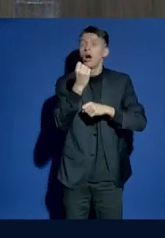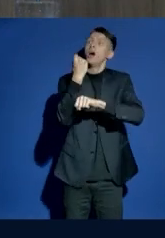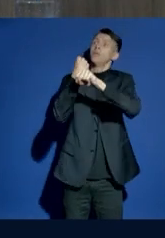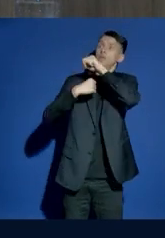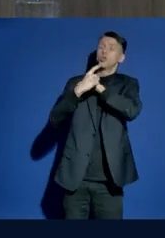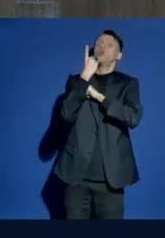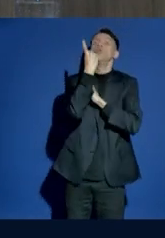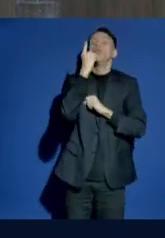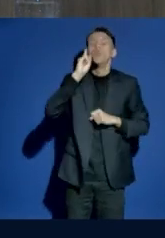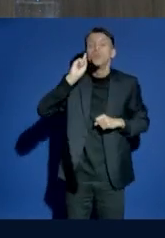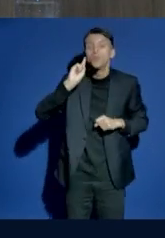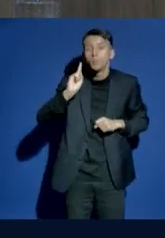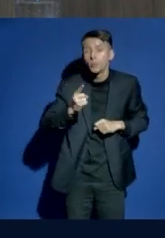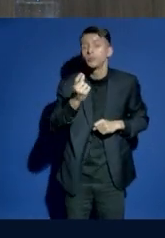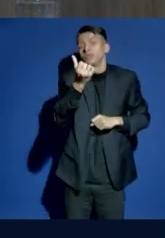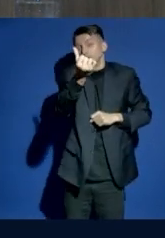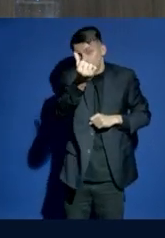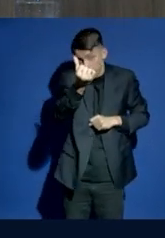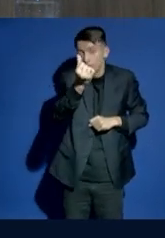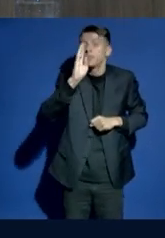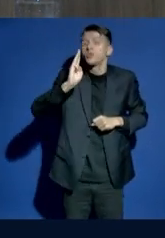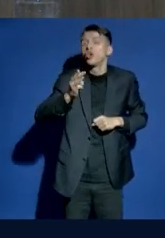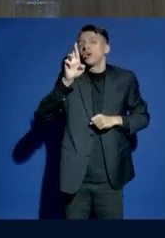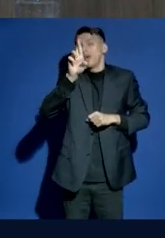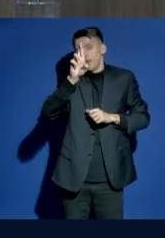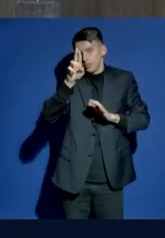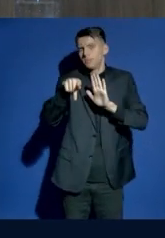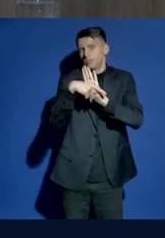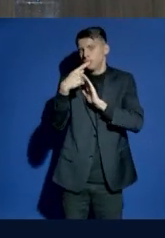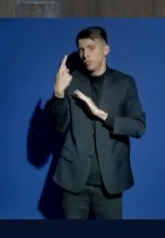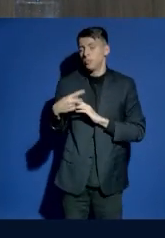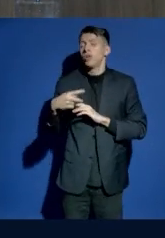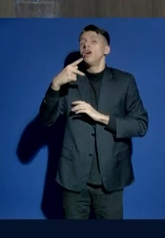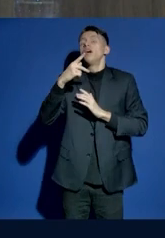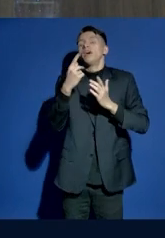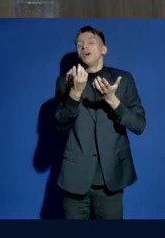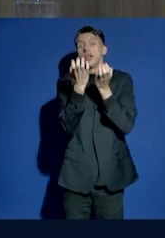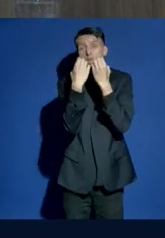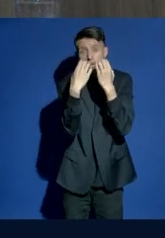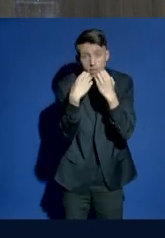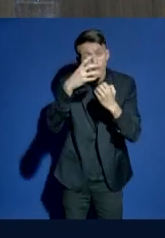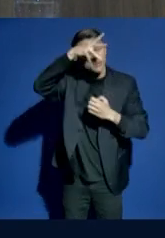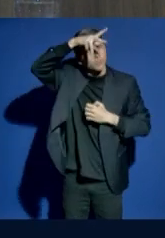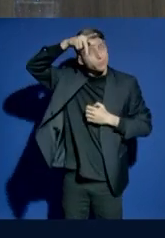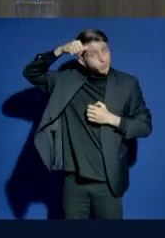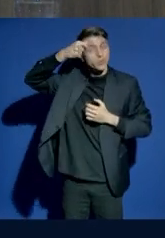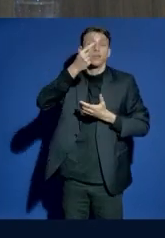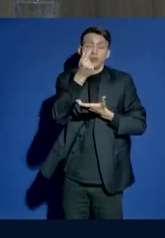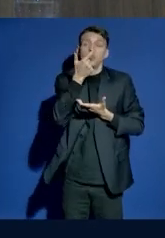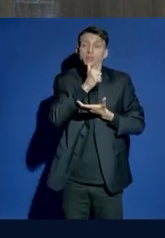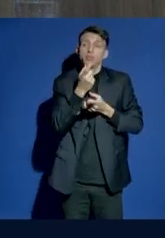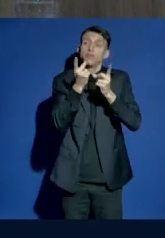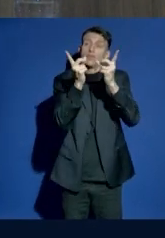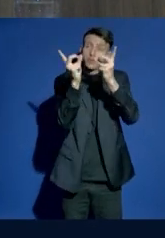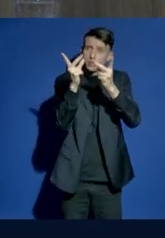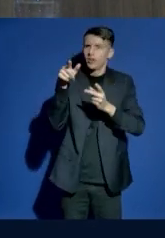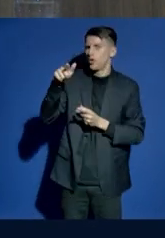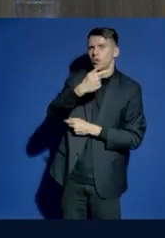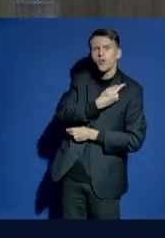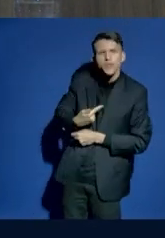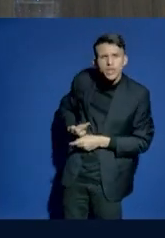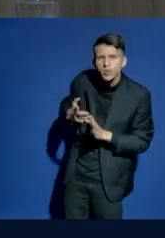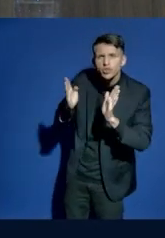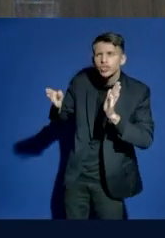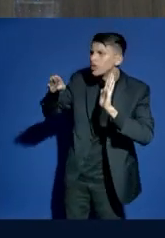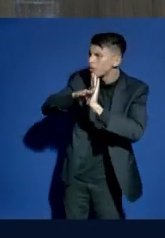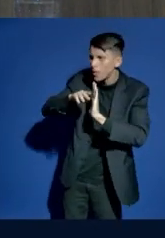1,6 bilhões de reais de ICMS contribuído pela indústria de etanol de milho no Estado do Mato Grosso. Não sei se o governador Mauro Mendes já chegou